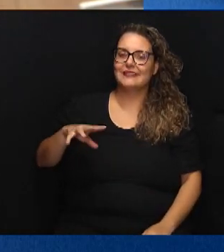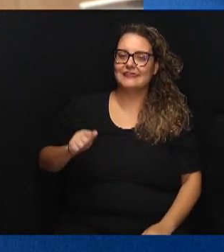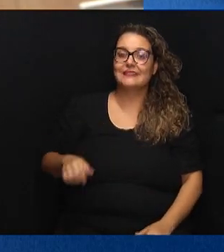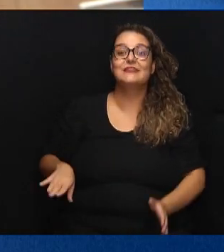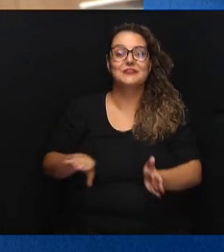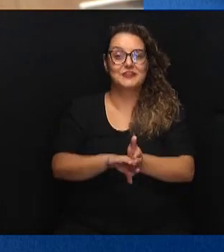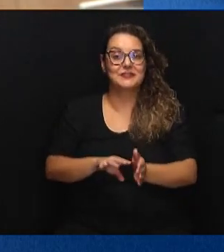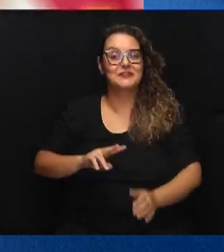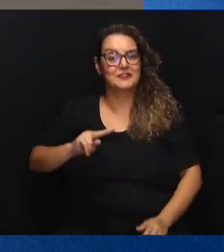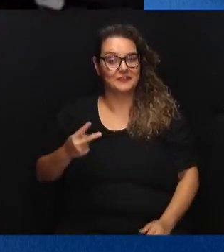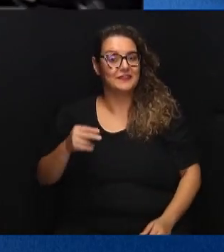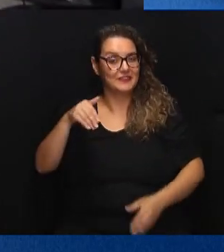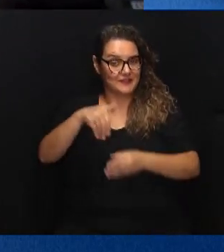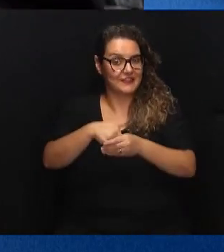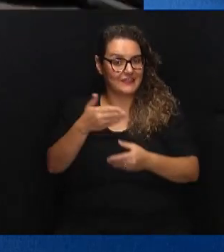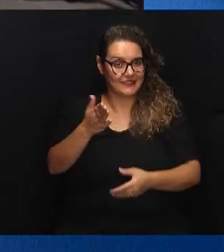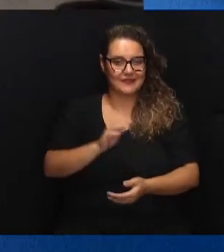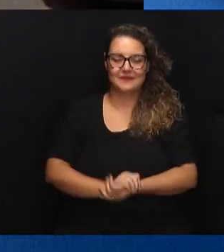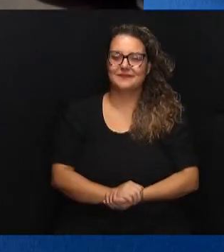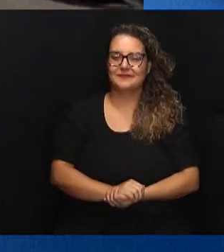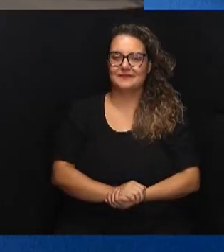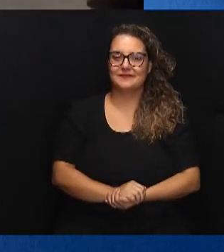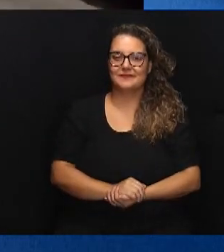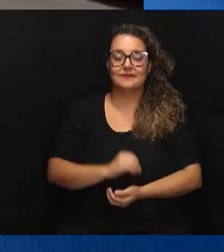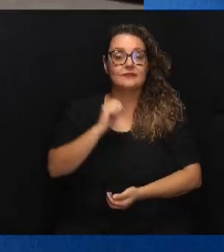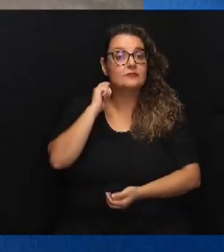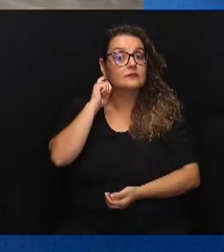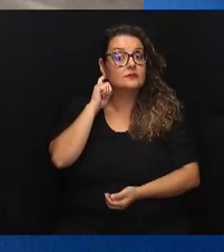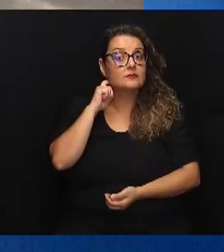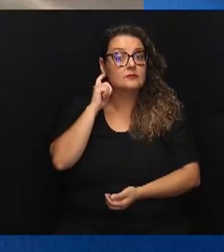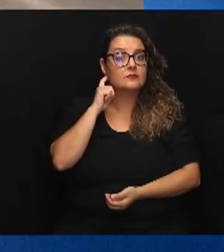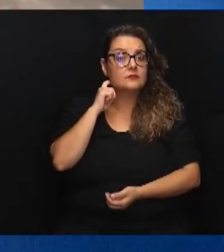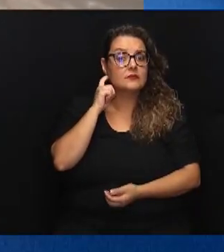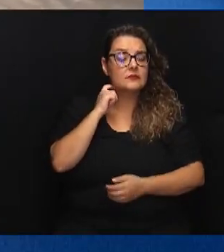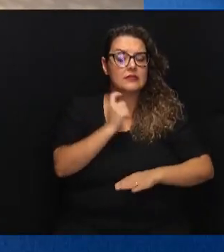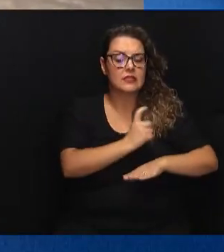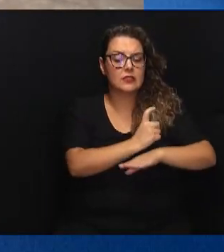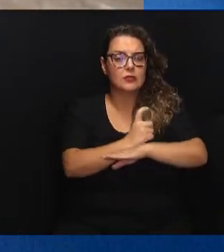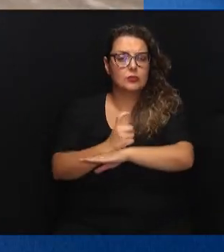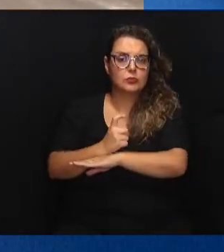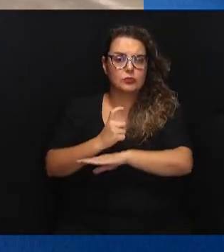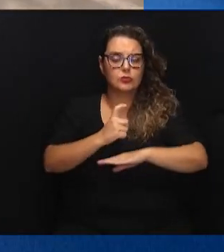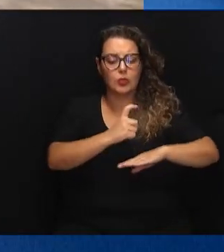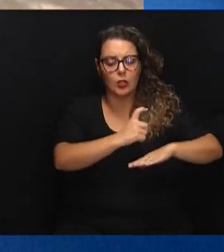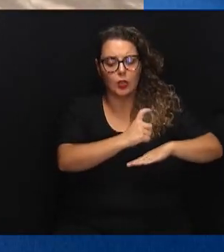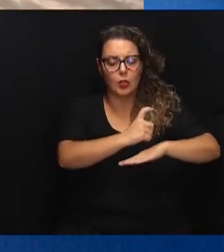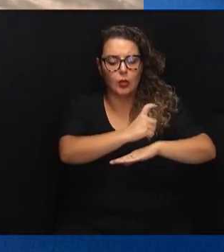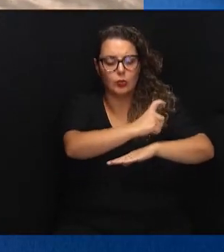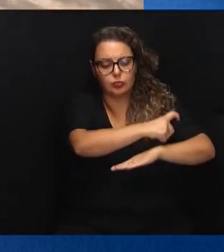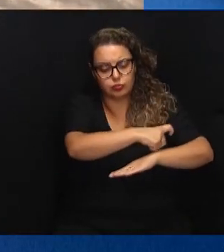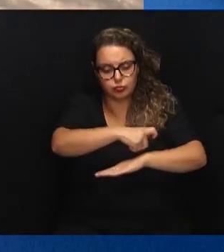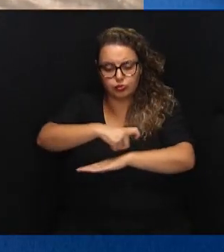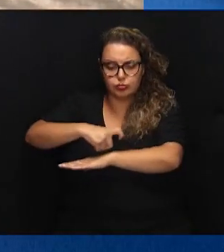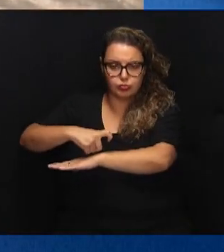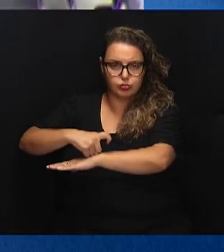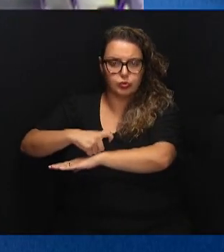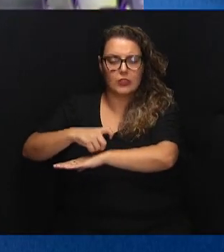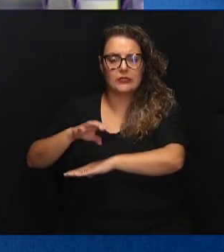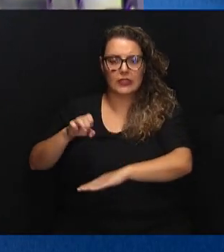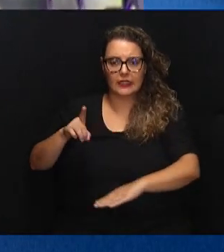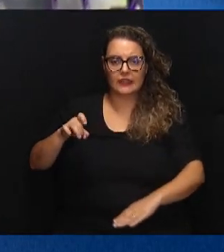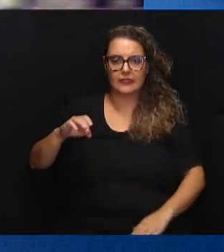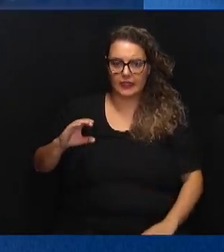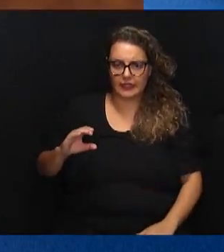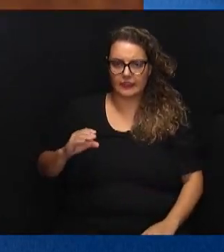a sua vez de votar. Teve o carro apreendido no pátio da INDEC? Saiba como proceder para a liberação